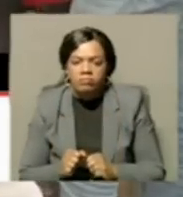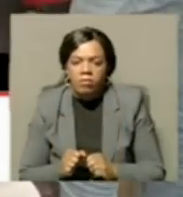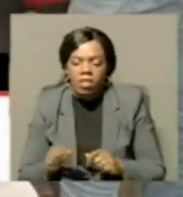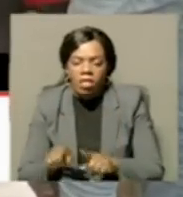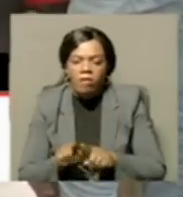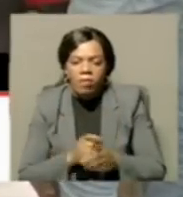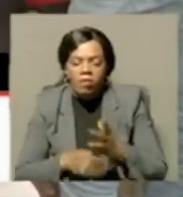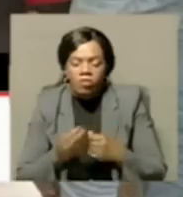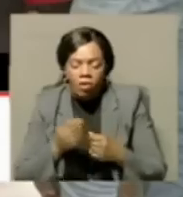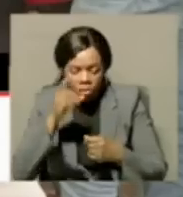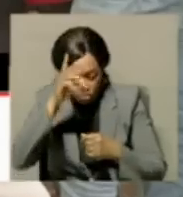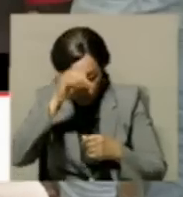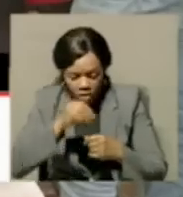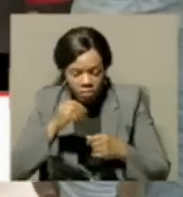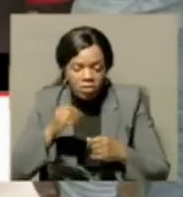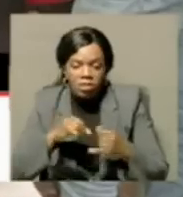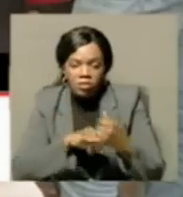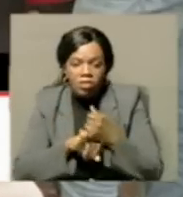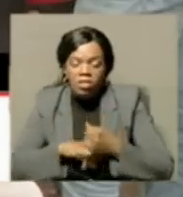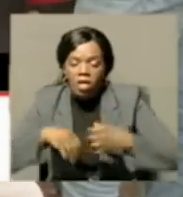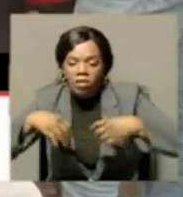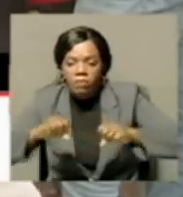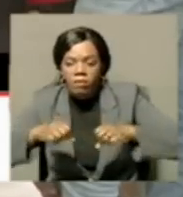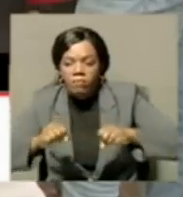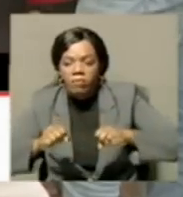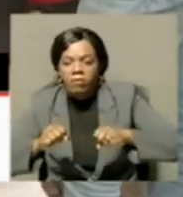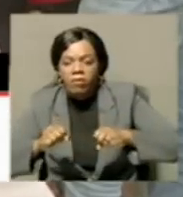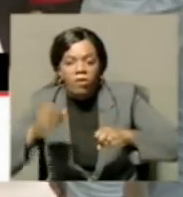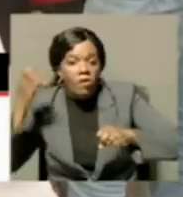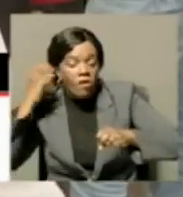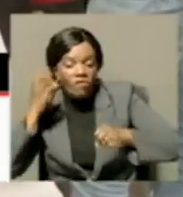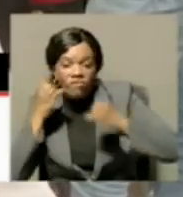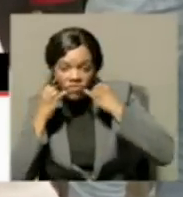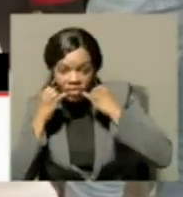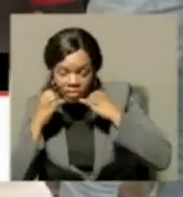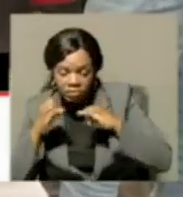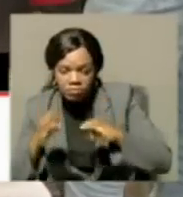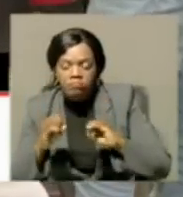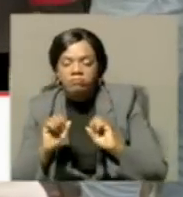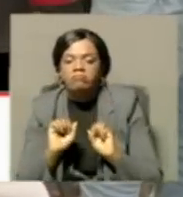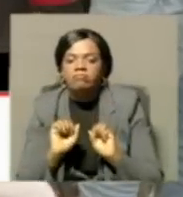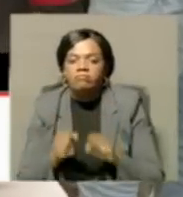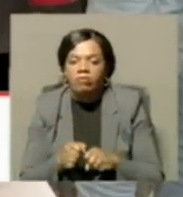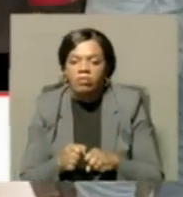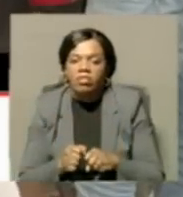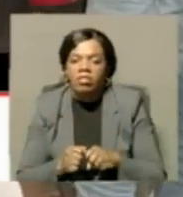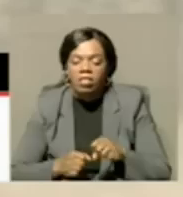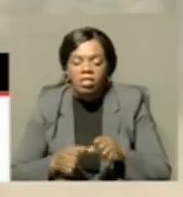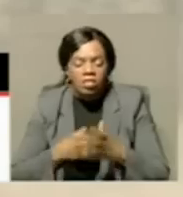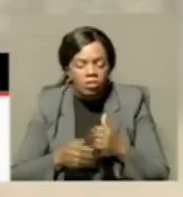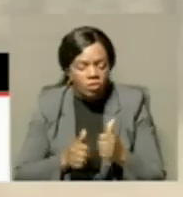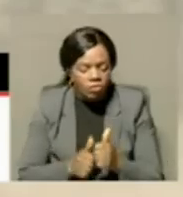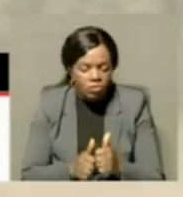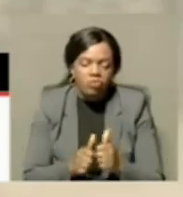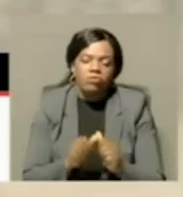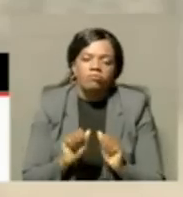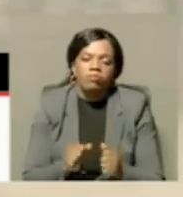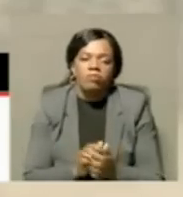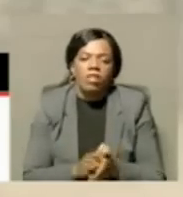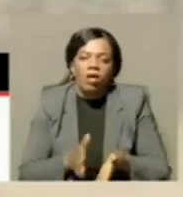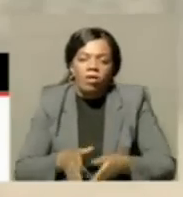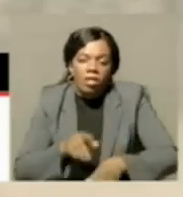passe para os nossos motoqueiros com tanto a sensibilidade que se impõe para que eles cumpram de facto. Quanto